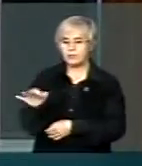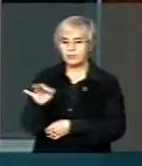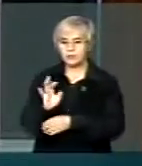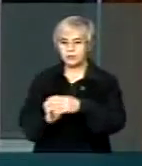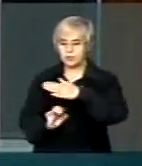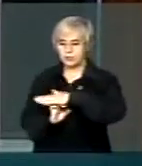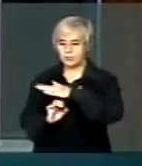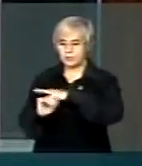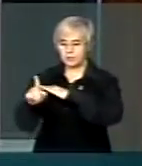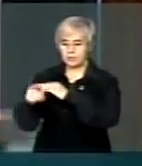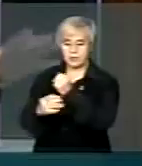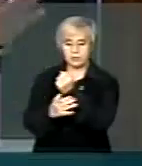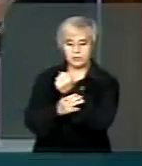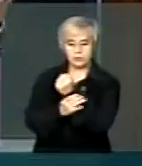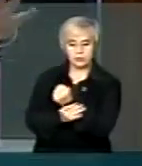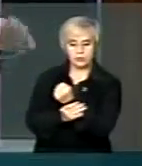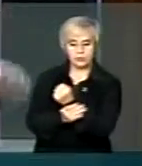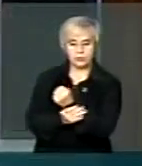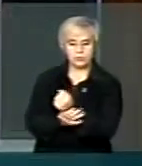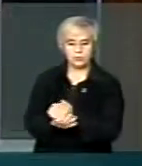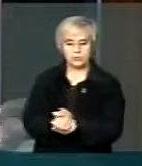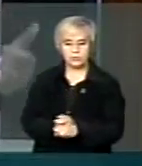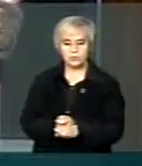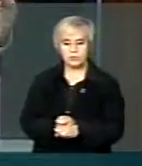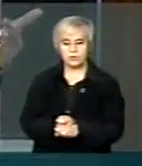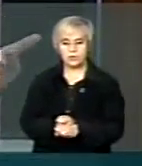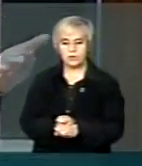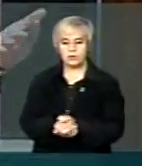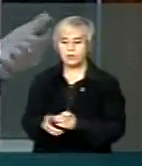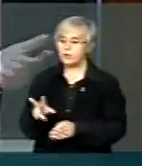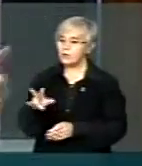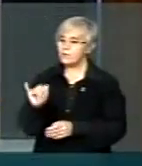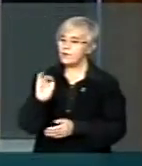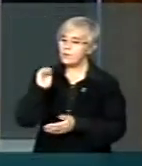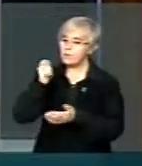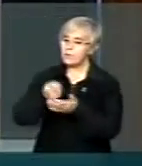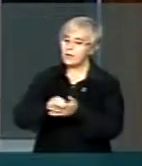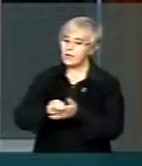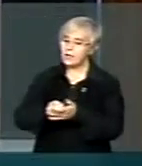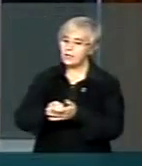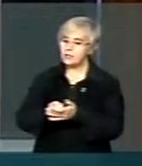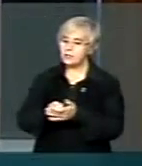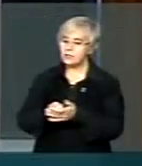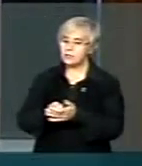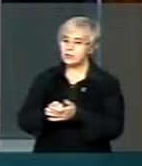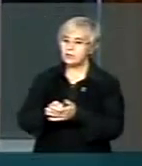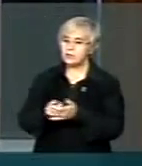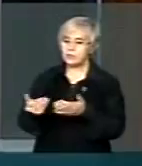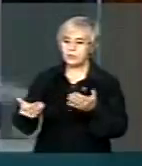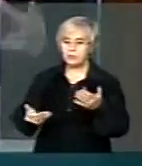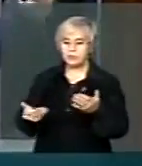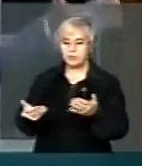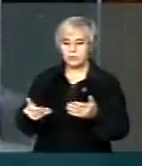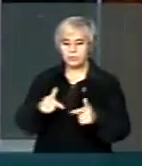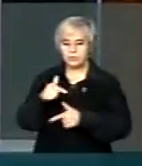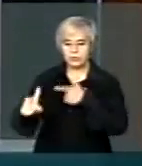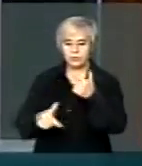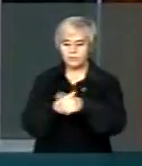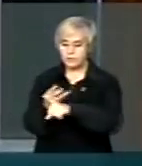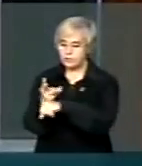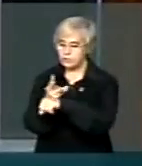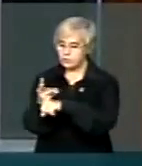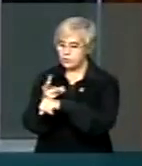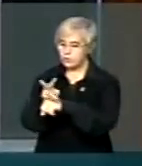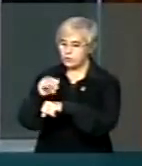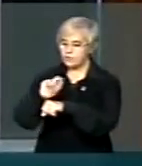como seguro, lá para, não, vai depositar 4%, vai pagar o serviço da terceirizada, vai ter outros